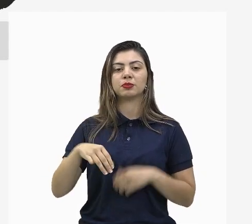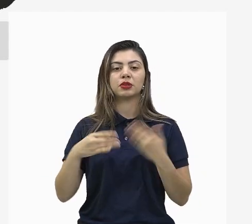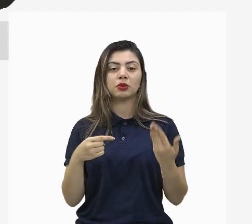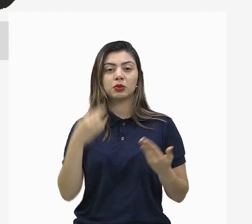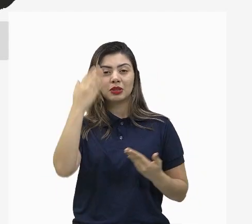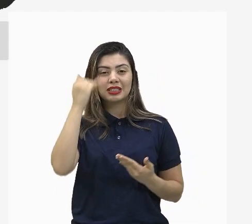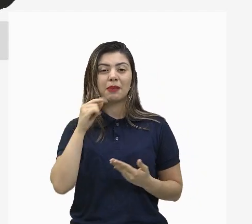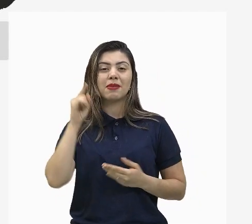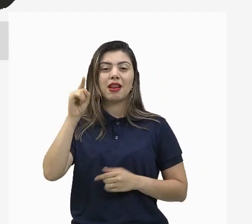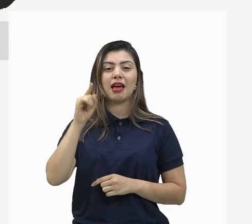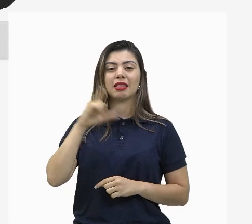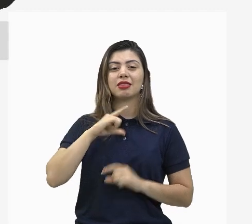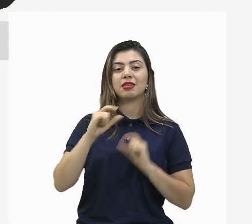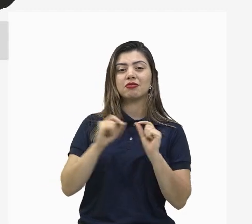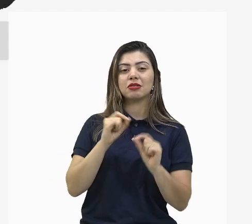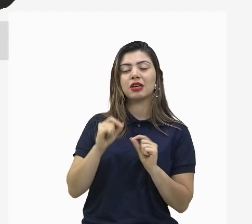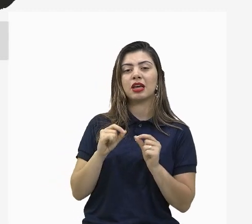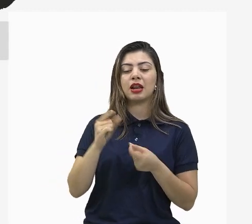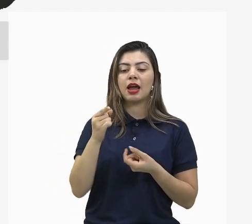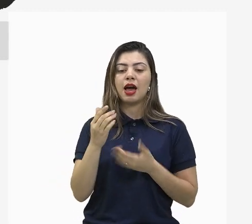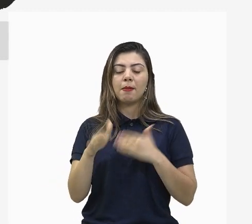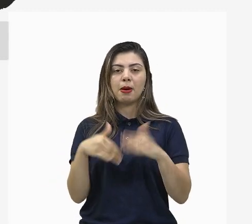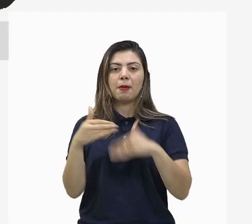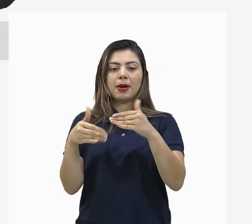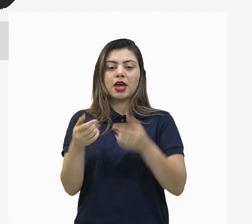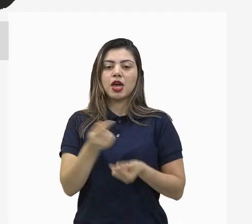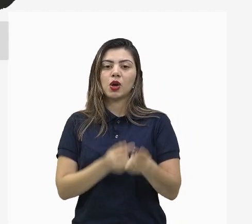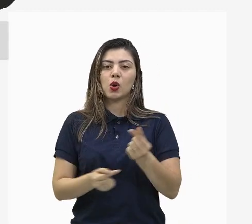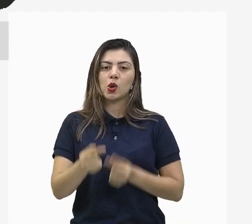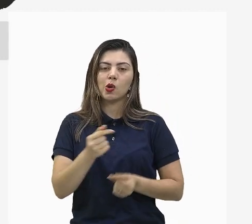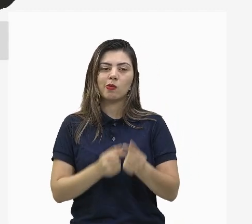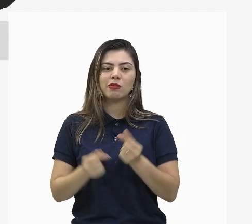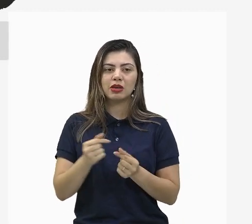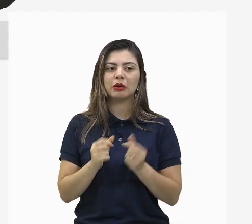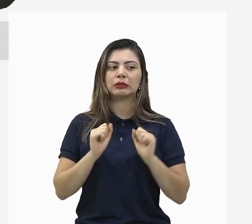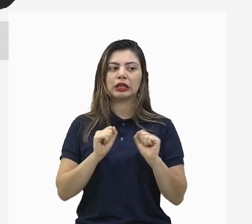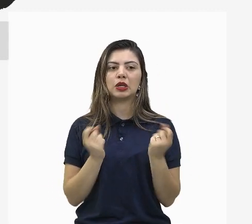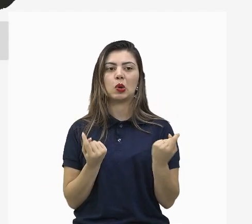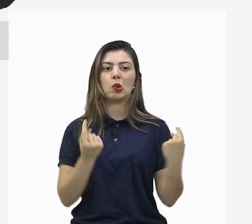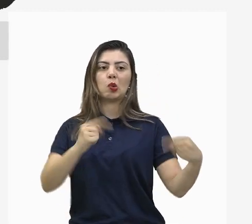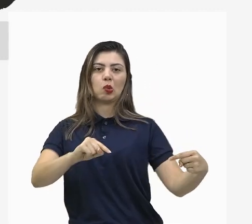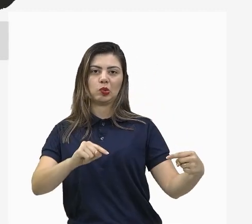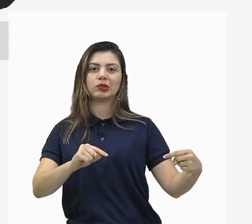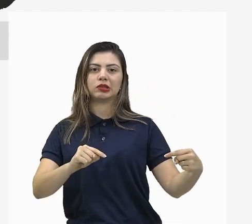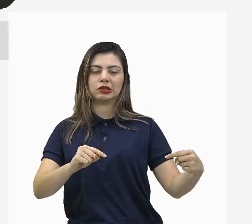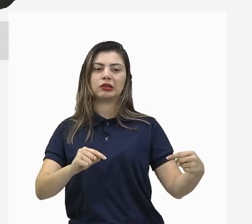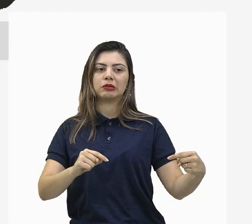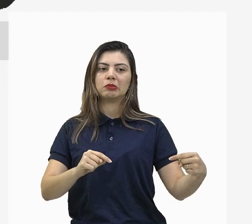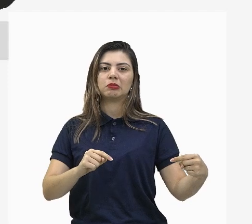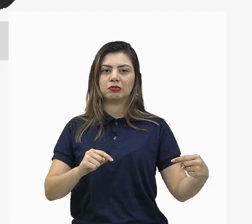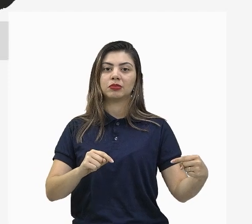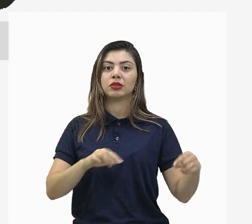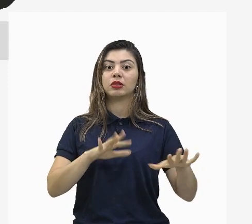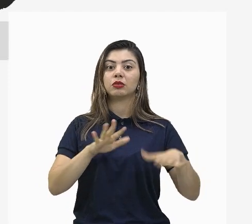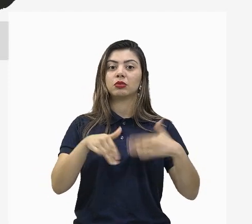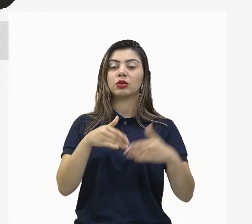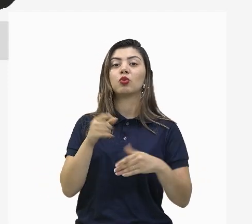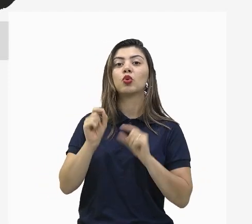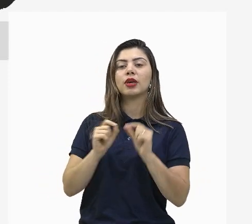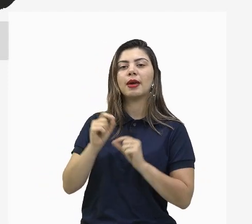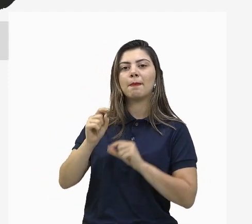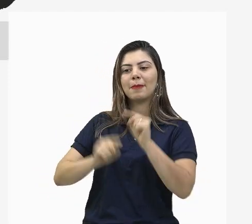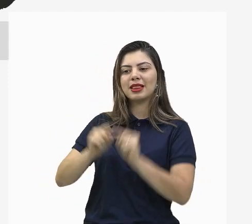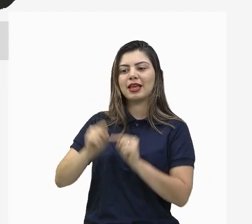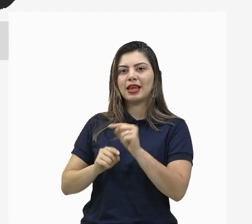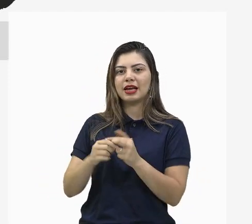hegemonia britânica, levando, então, aí a uma corrida, o quê? Armamentista naval. Lembra que eu falei